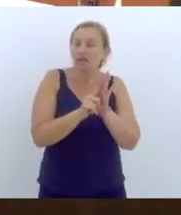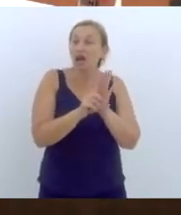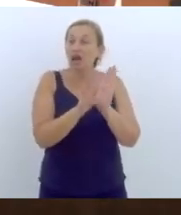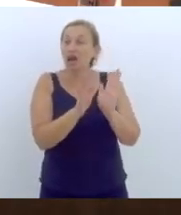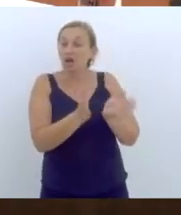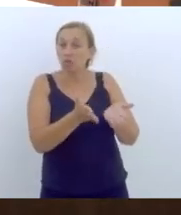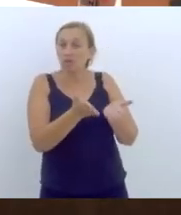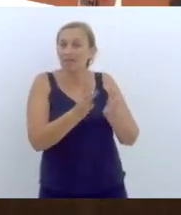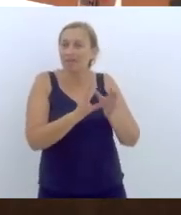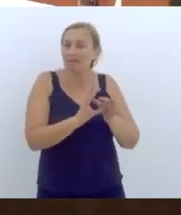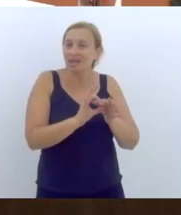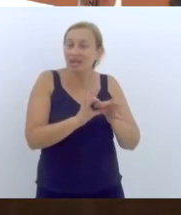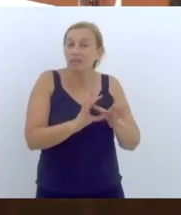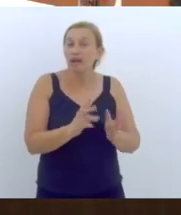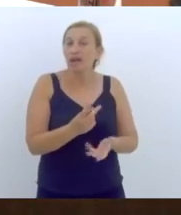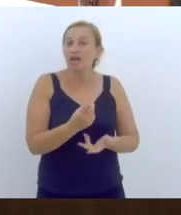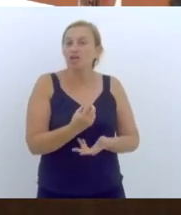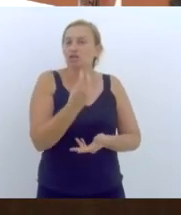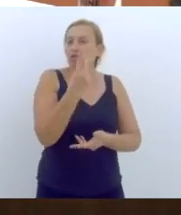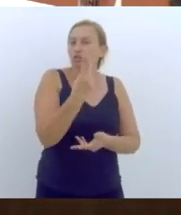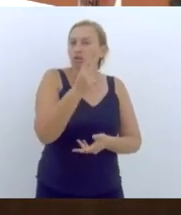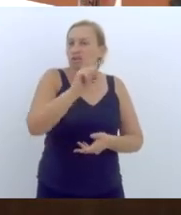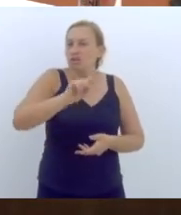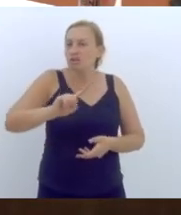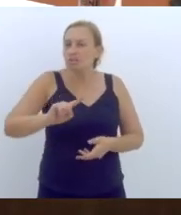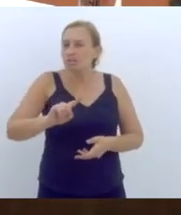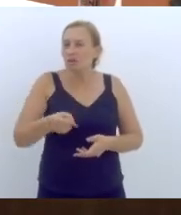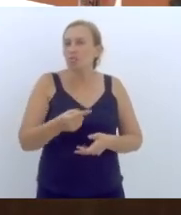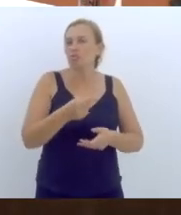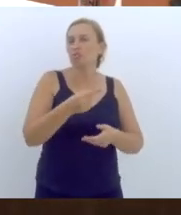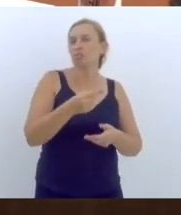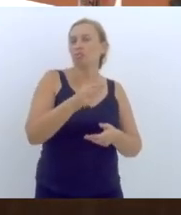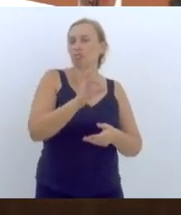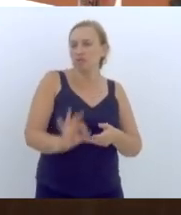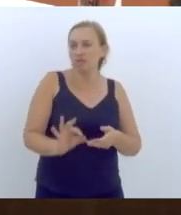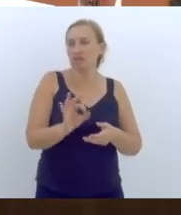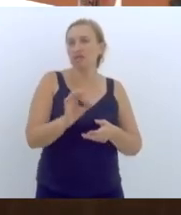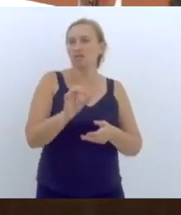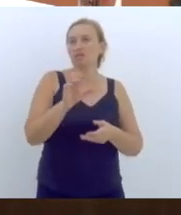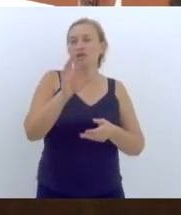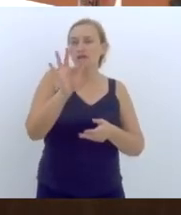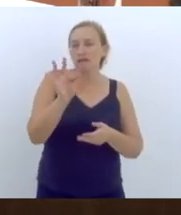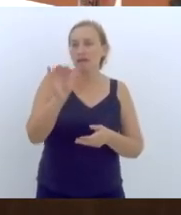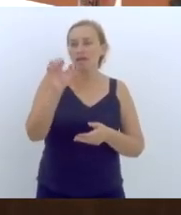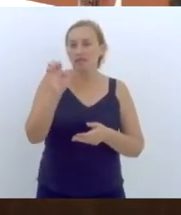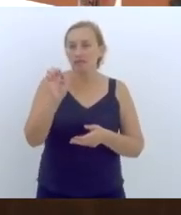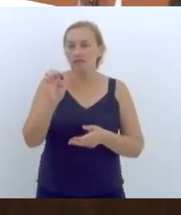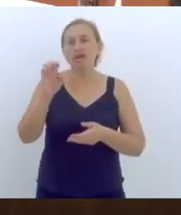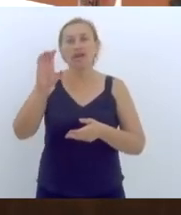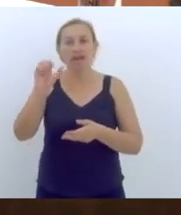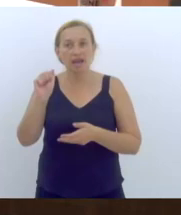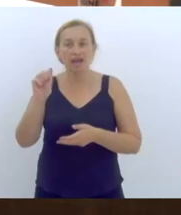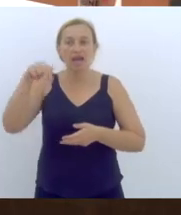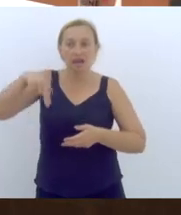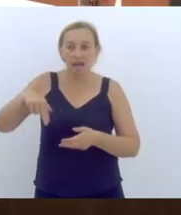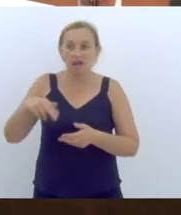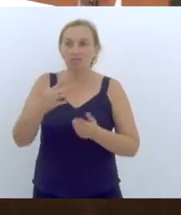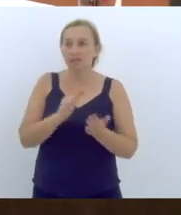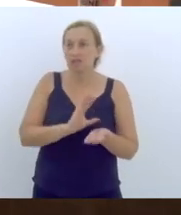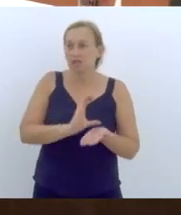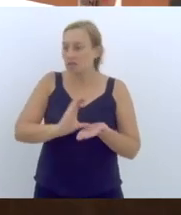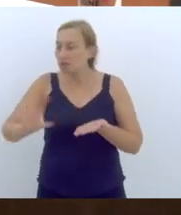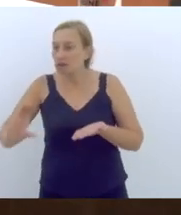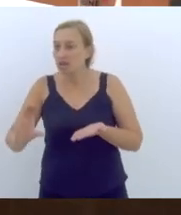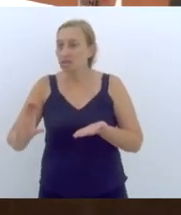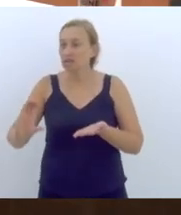estabelece que 2,5% dos recursos do FECAM devem ser direcionados à agricultura orgânica e